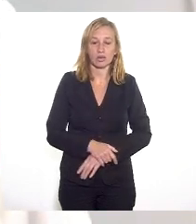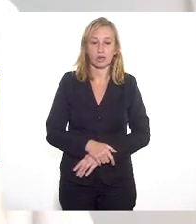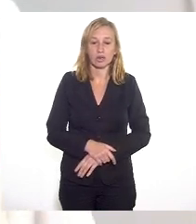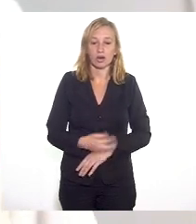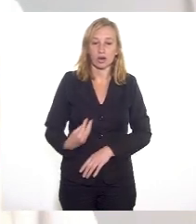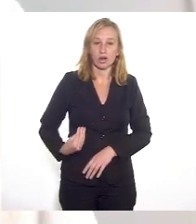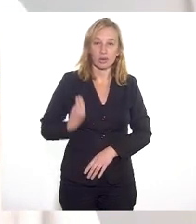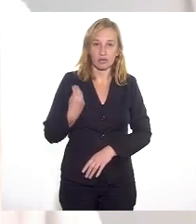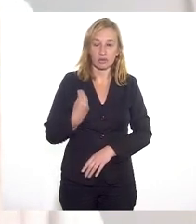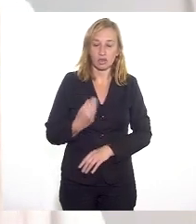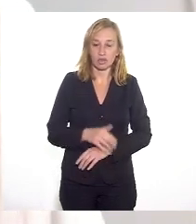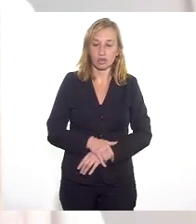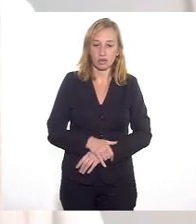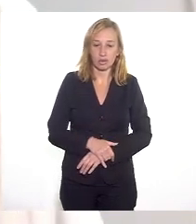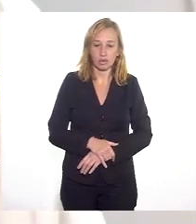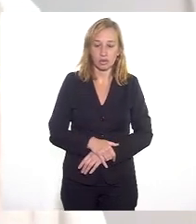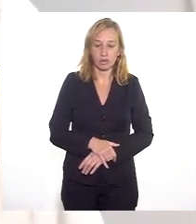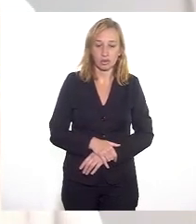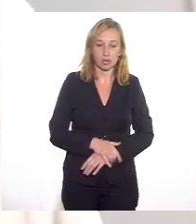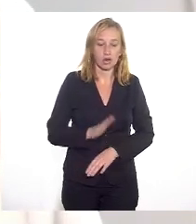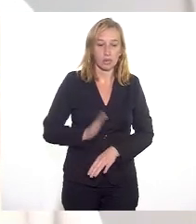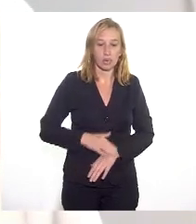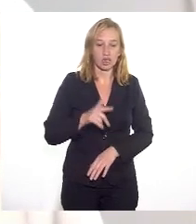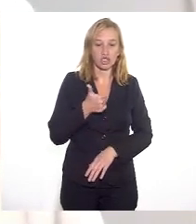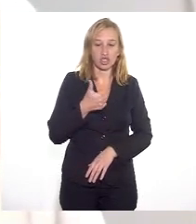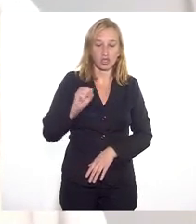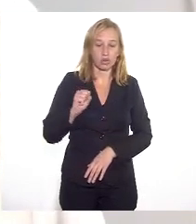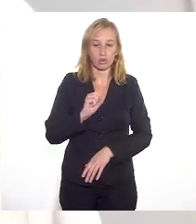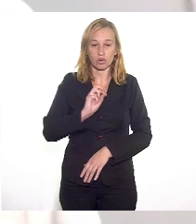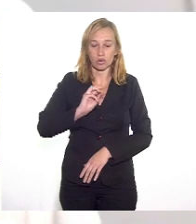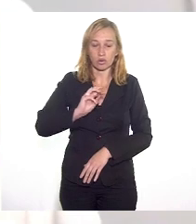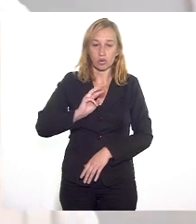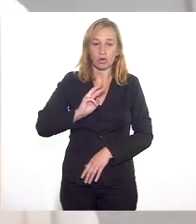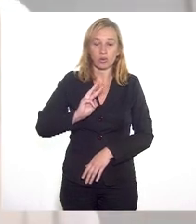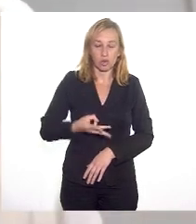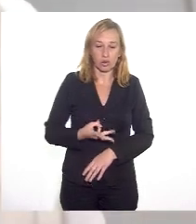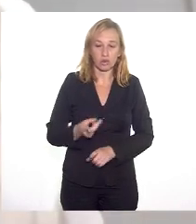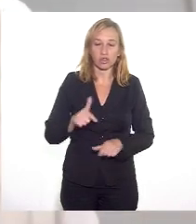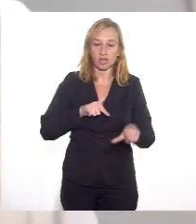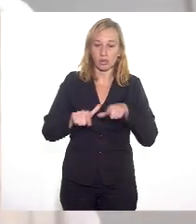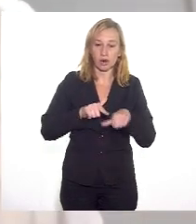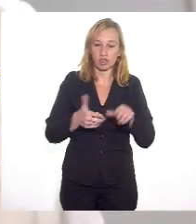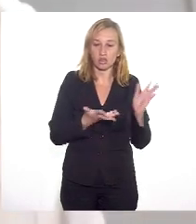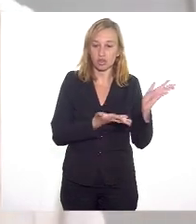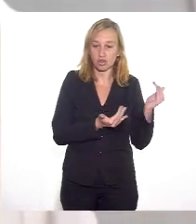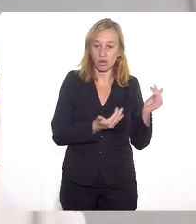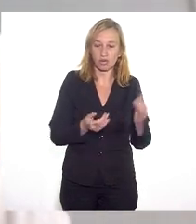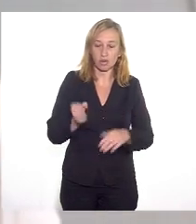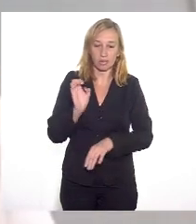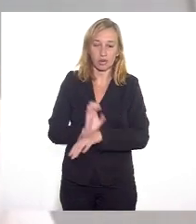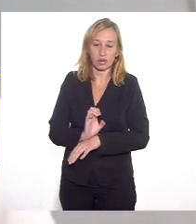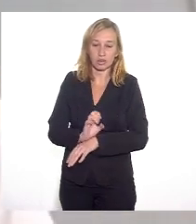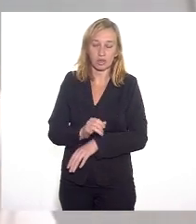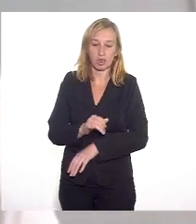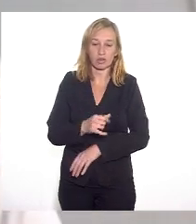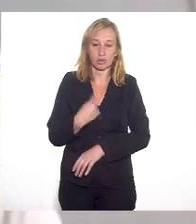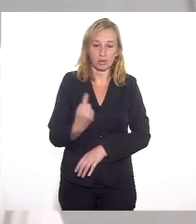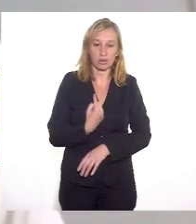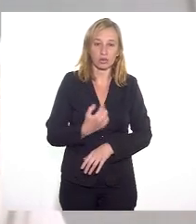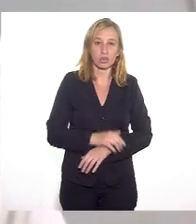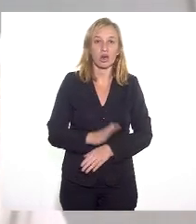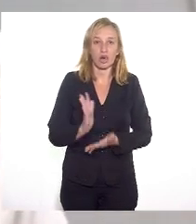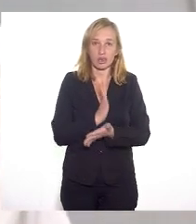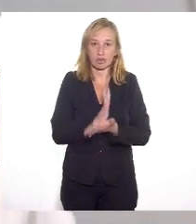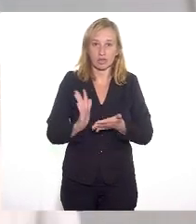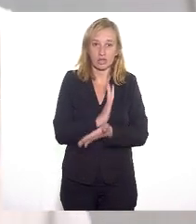vida dos mais de 18 milhões de trabalhadores e jovens aqui do nosso estado, muitas vezes,